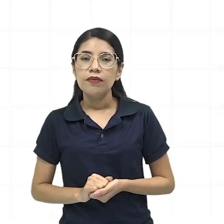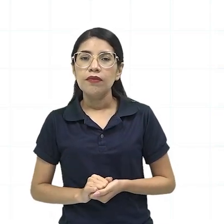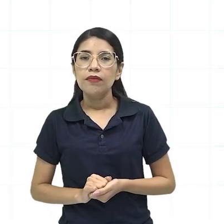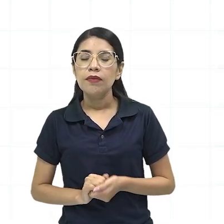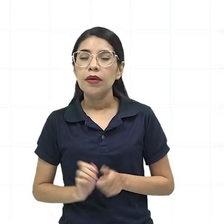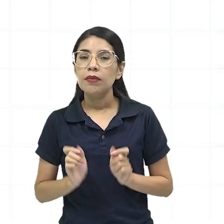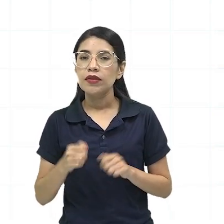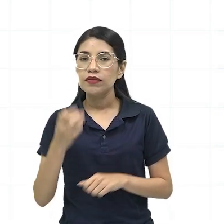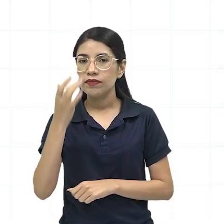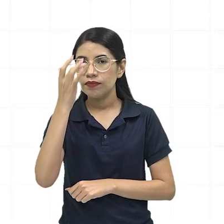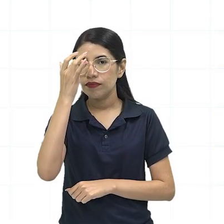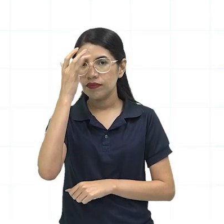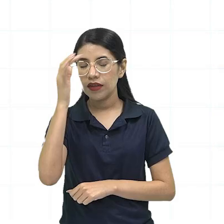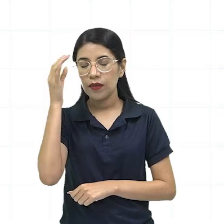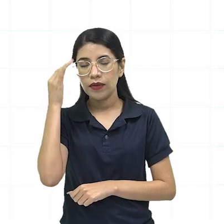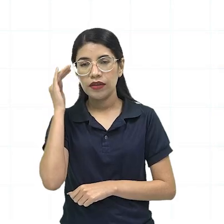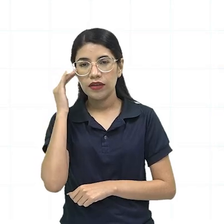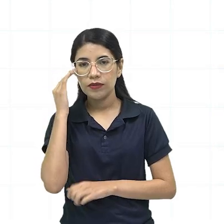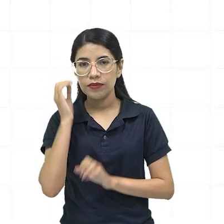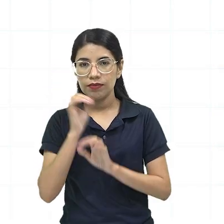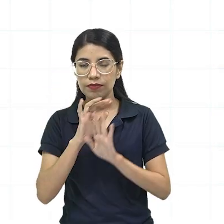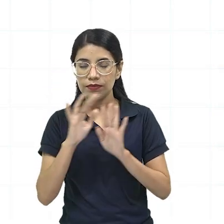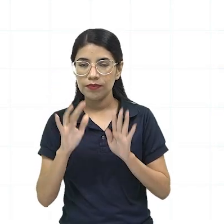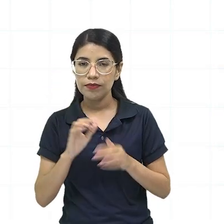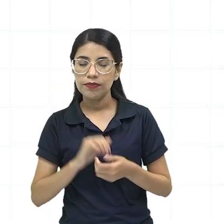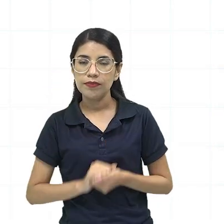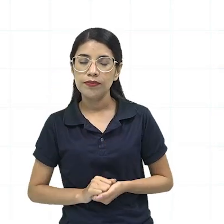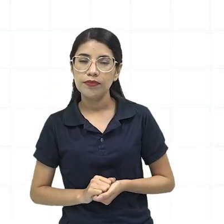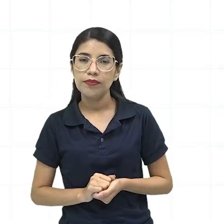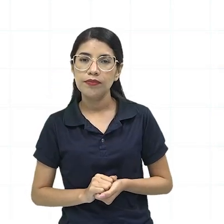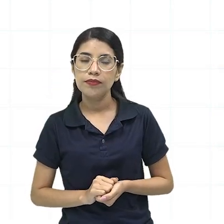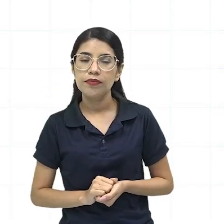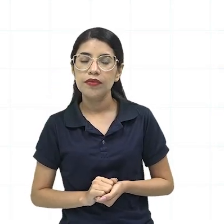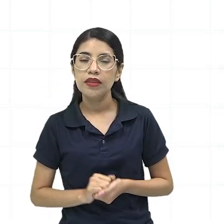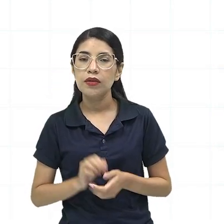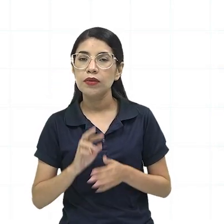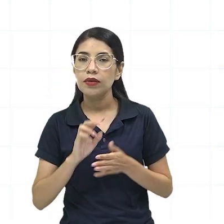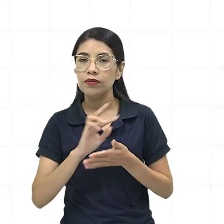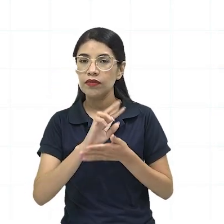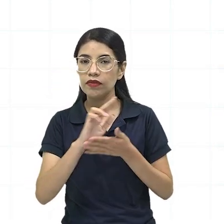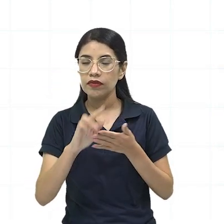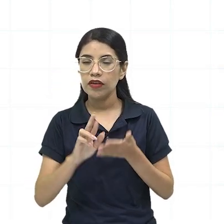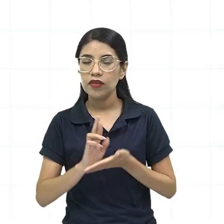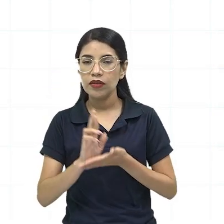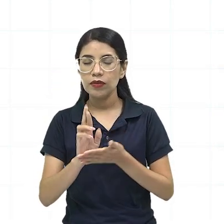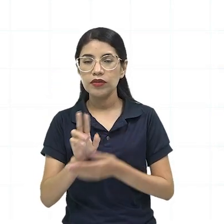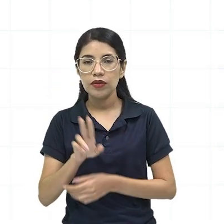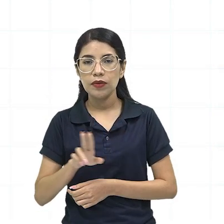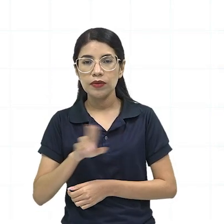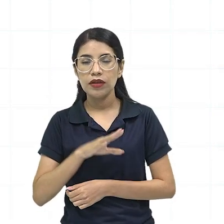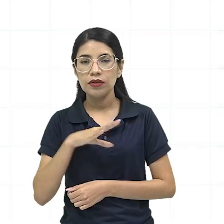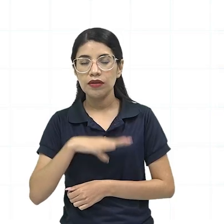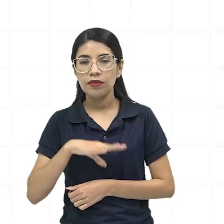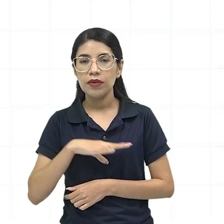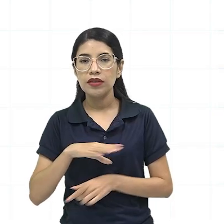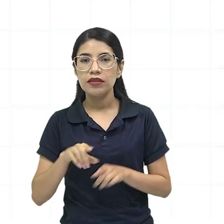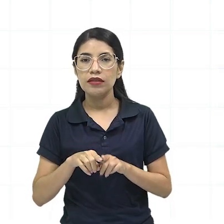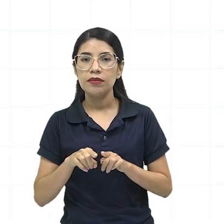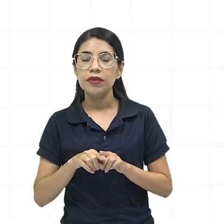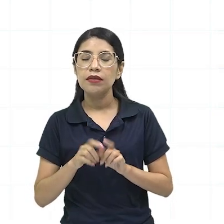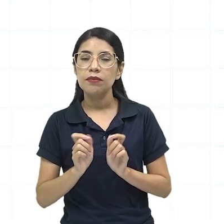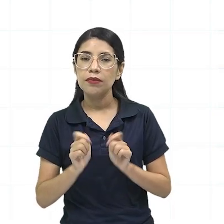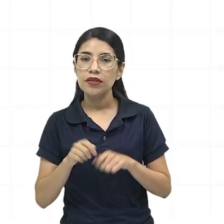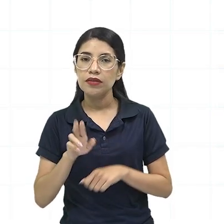Para facilitar a compreensão do leitor. São recursos que a gente usa bastante na língua portuguesa e aqui eles ganham uma outra